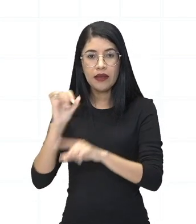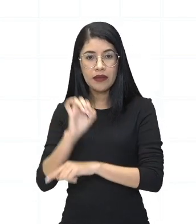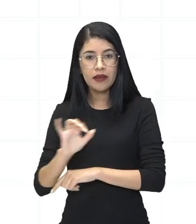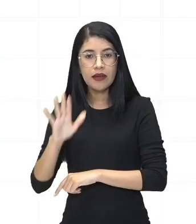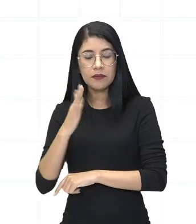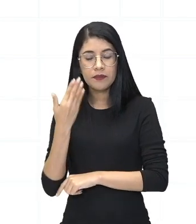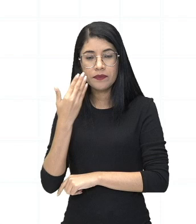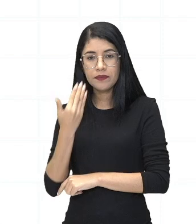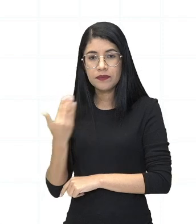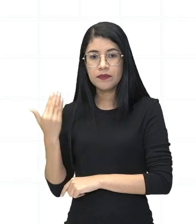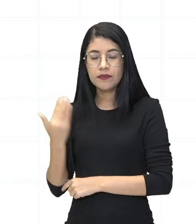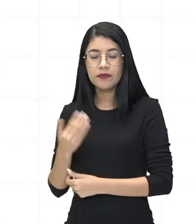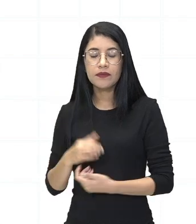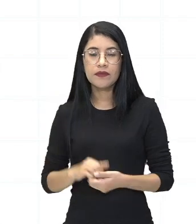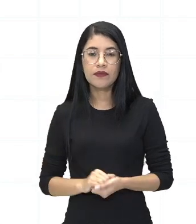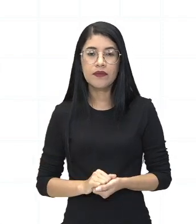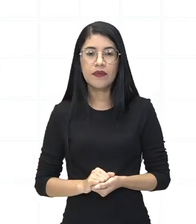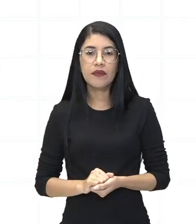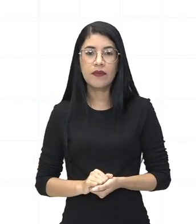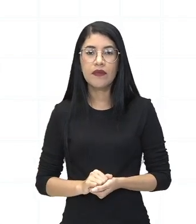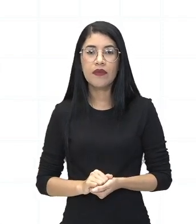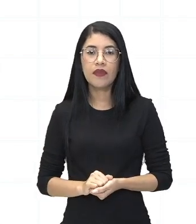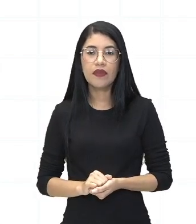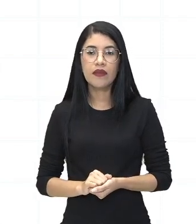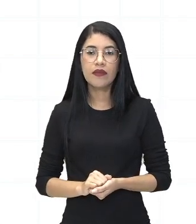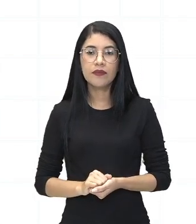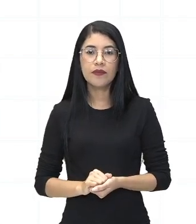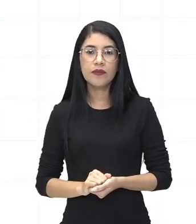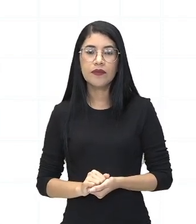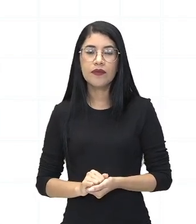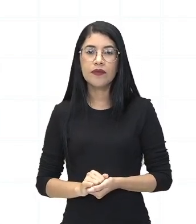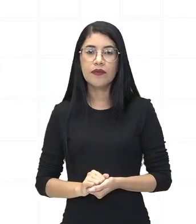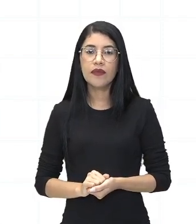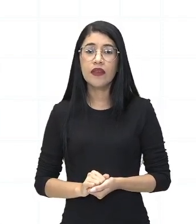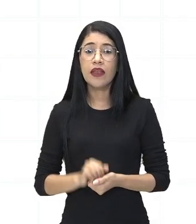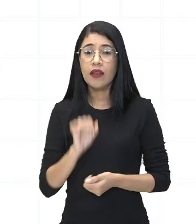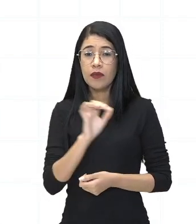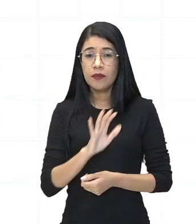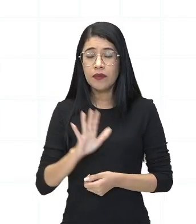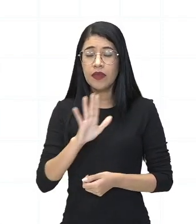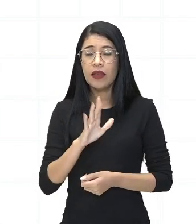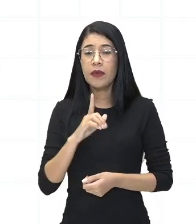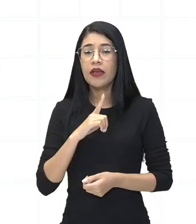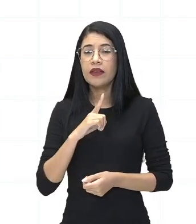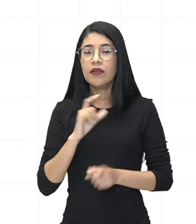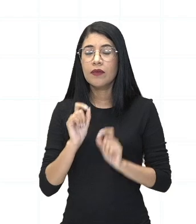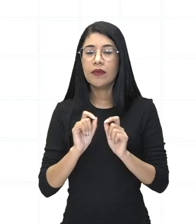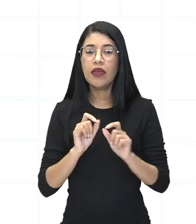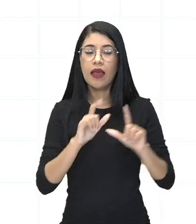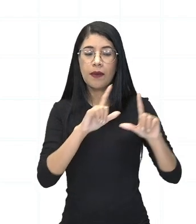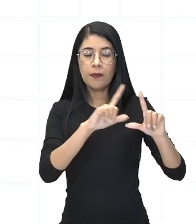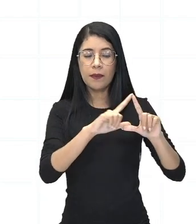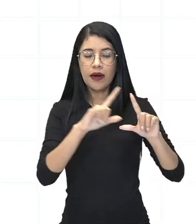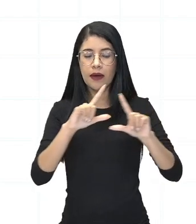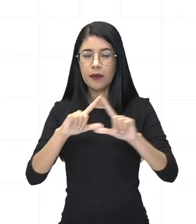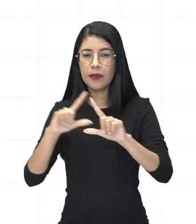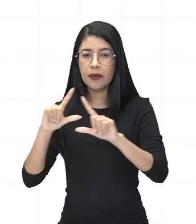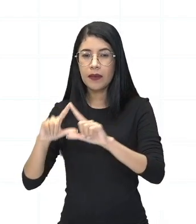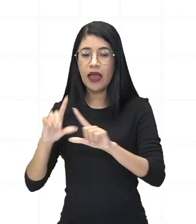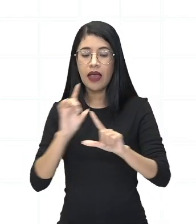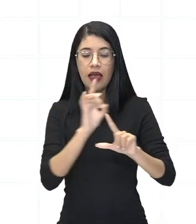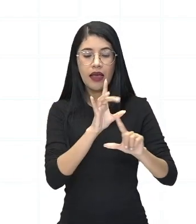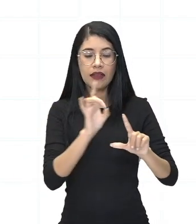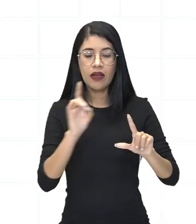imagem agora, certo? Então, dentro dessas imagens, nós estamos vendo aí as 3